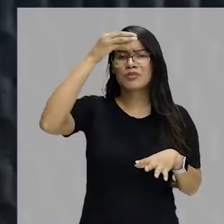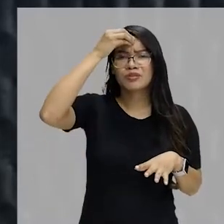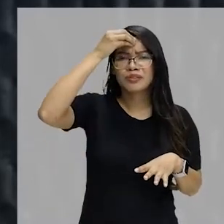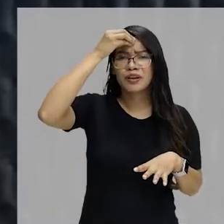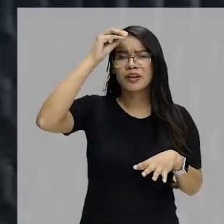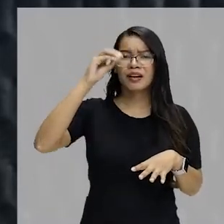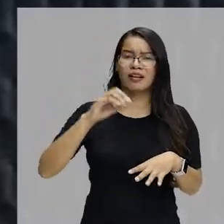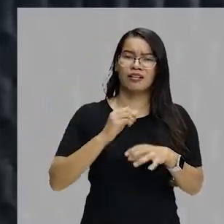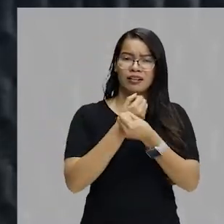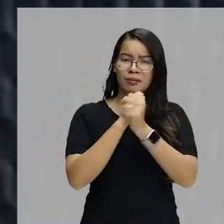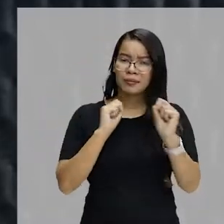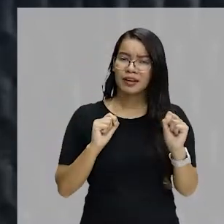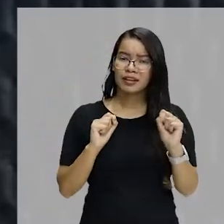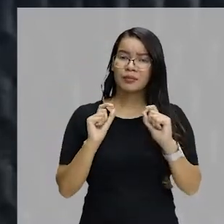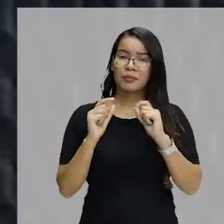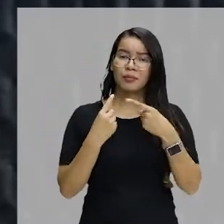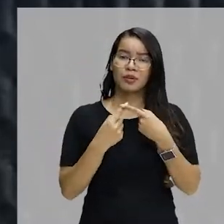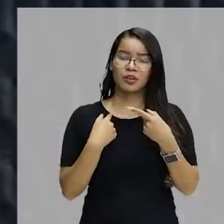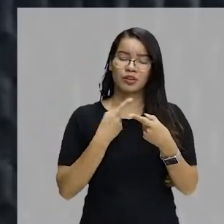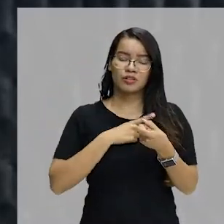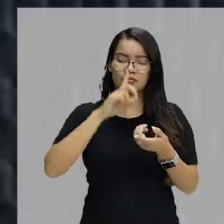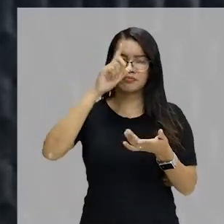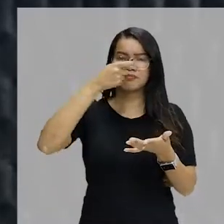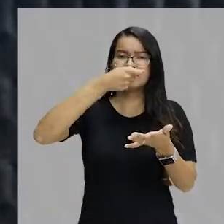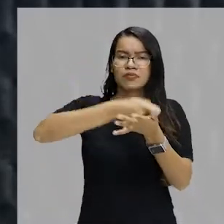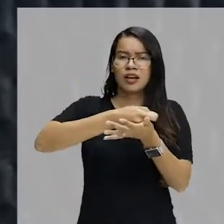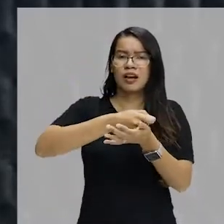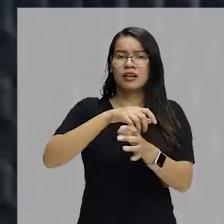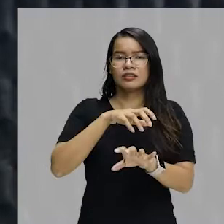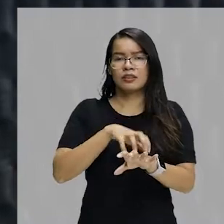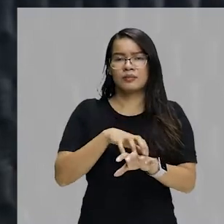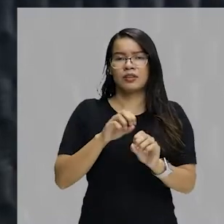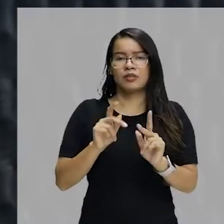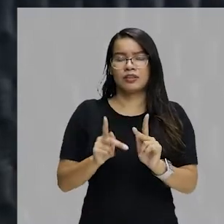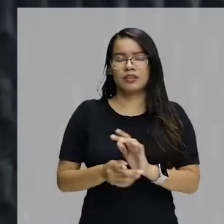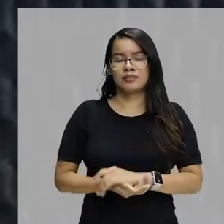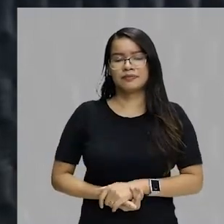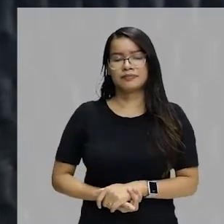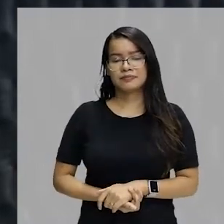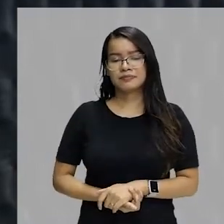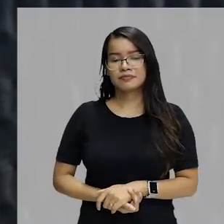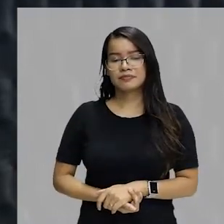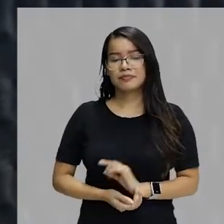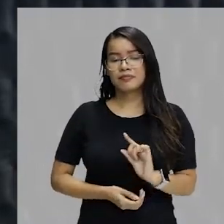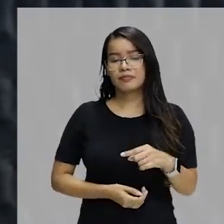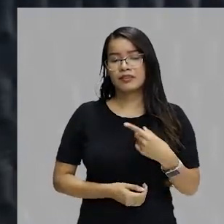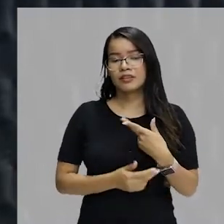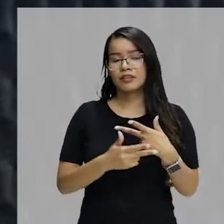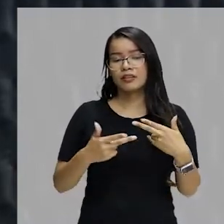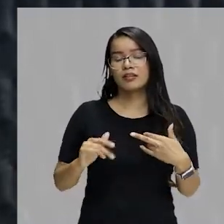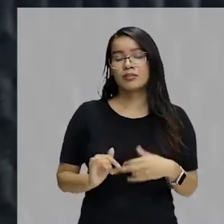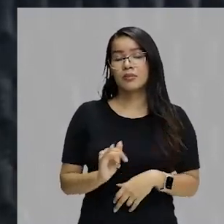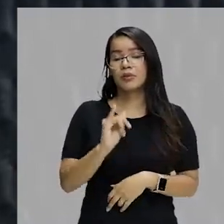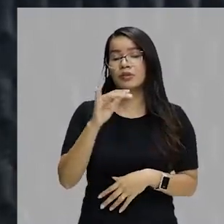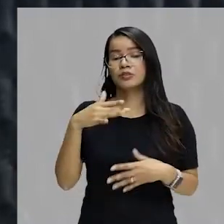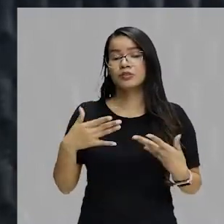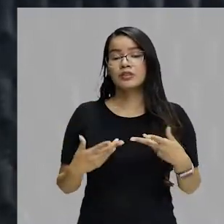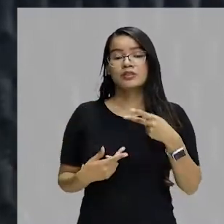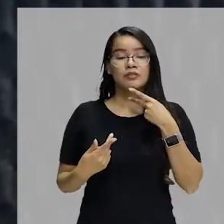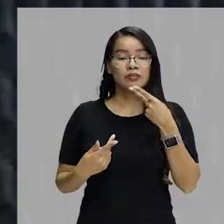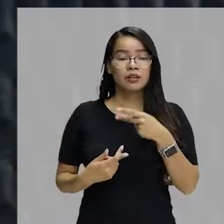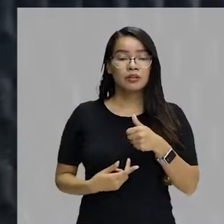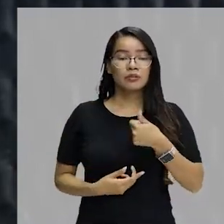que foi imposta à capital. Ok, galerinha? Beleza? Outra coisa importante quando se discute o primeiro